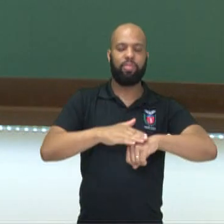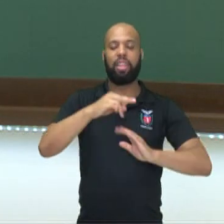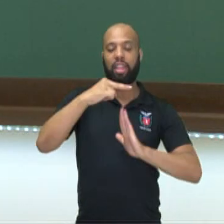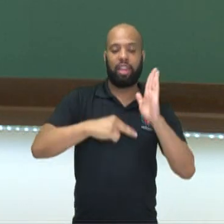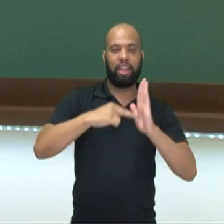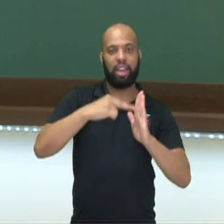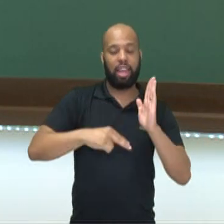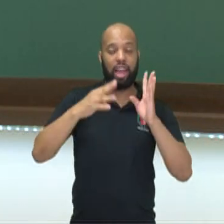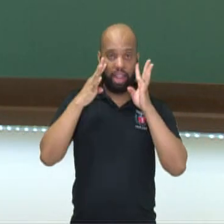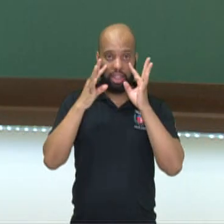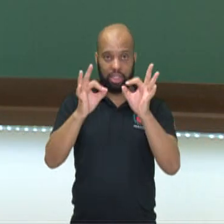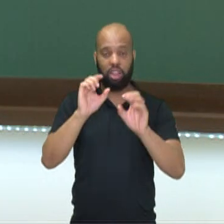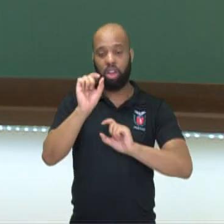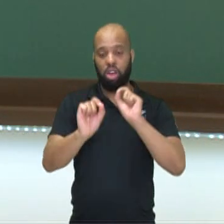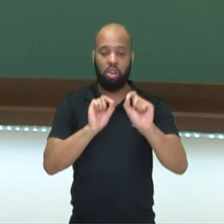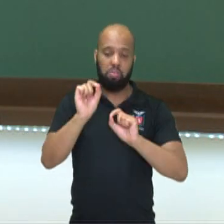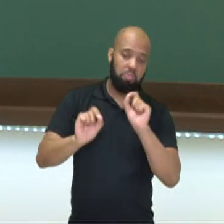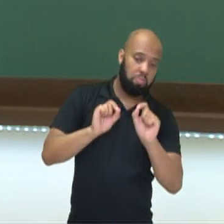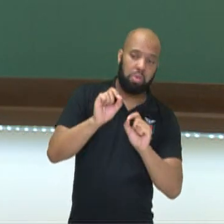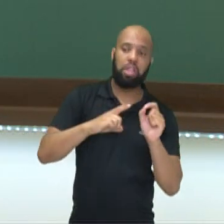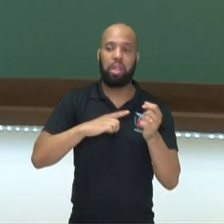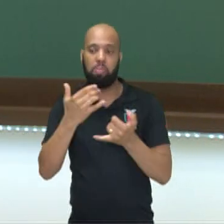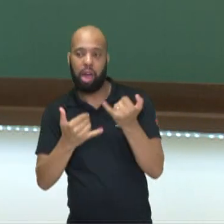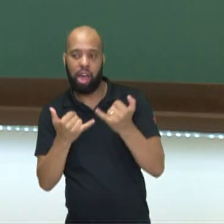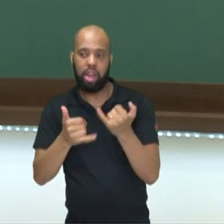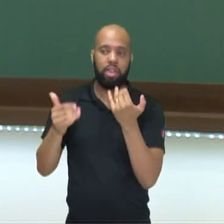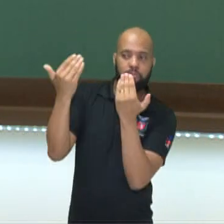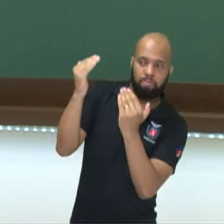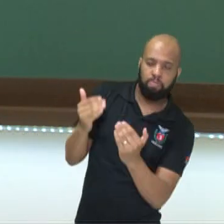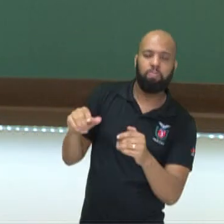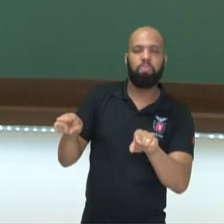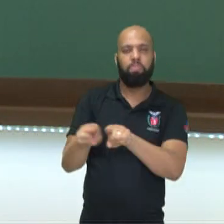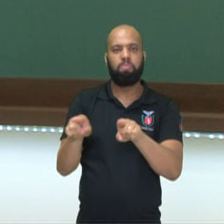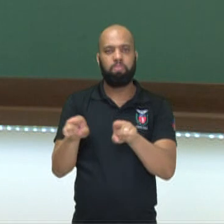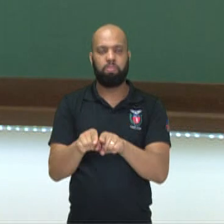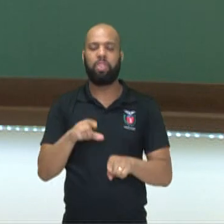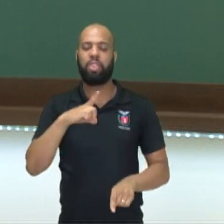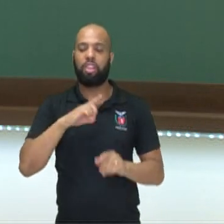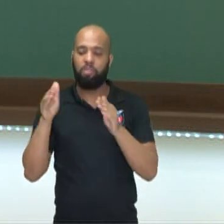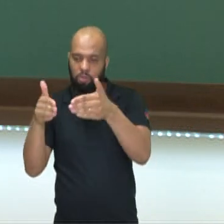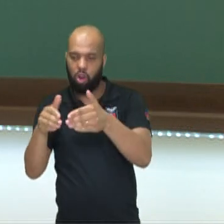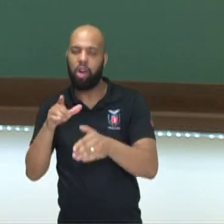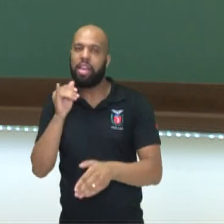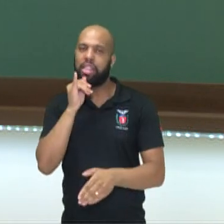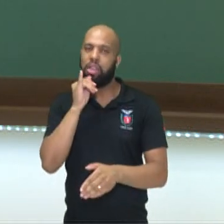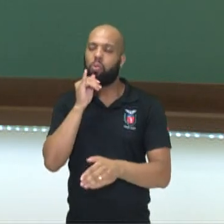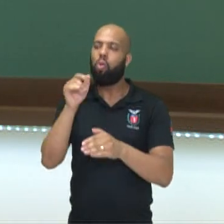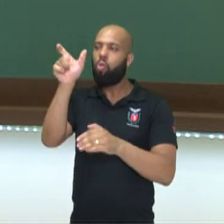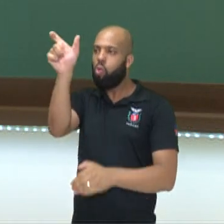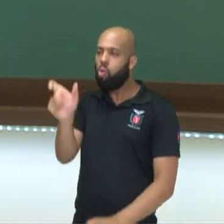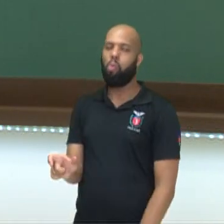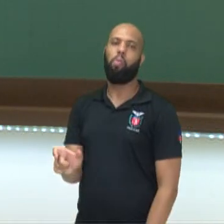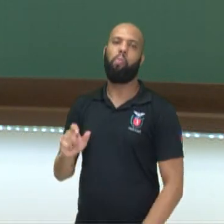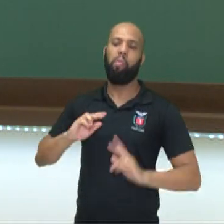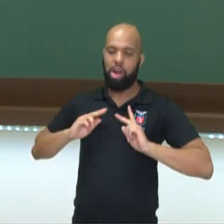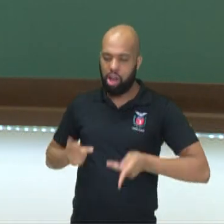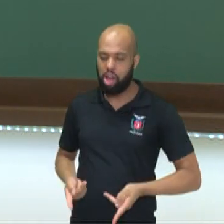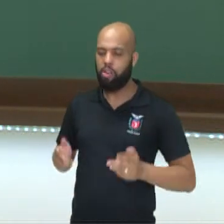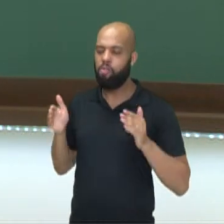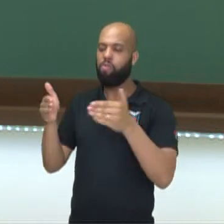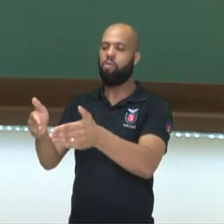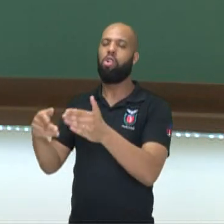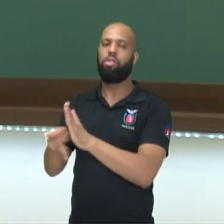com bastante atenção, vejam se ela apresenta esses elementos centrais. O homem como central no processo do